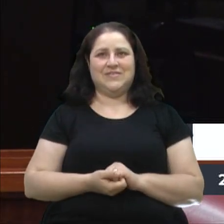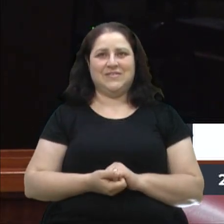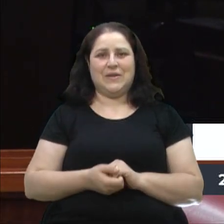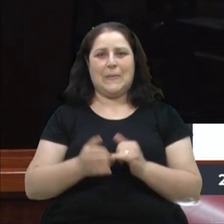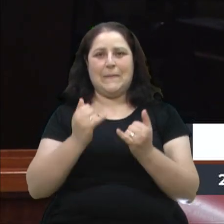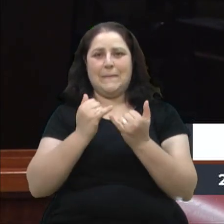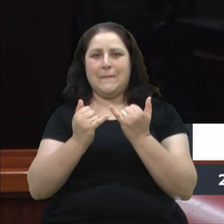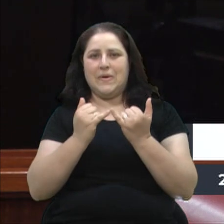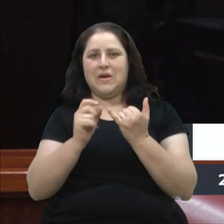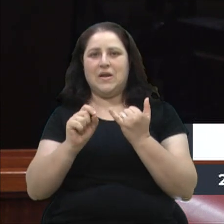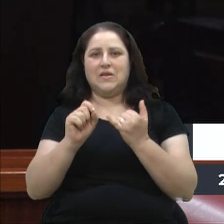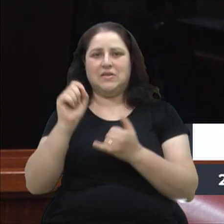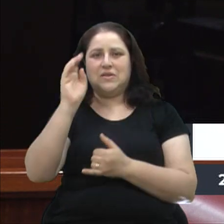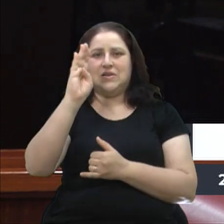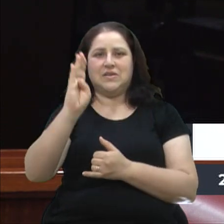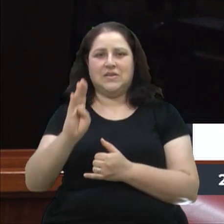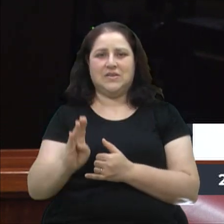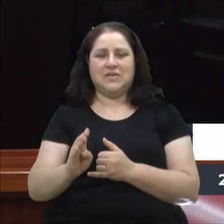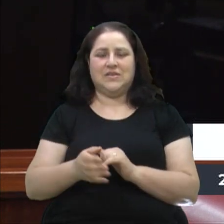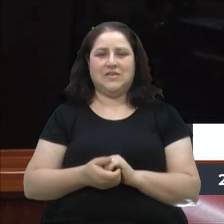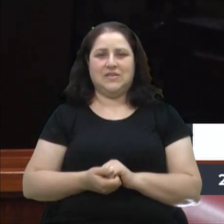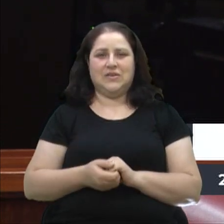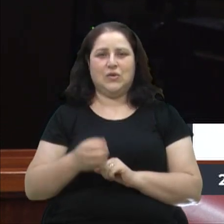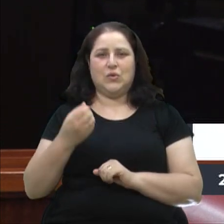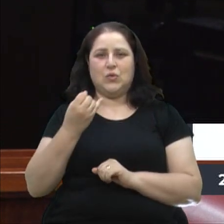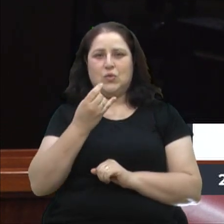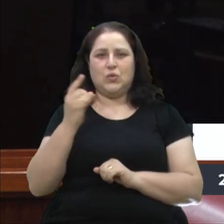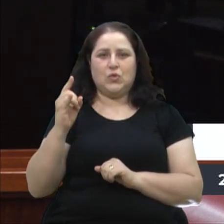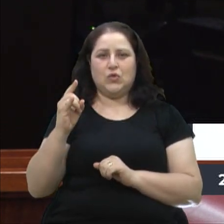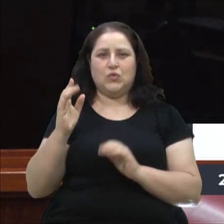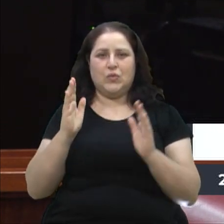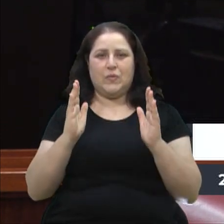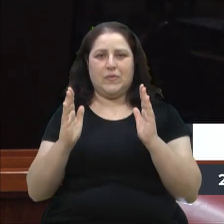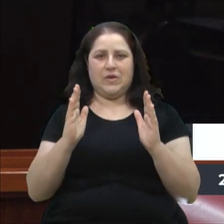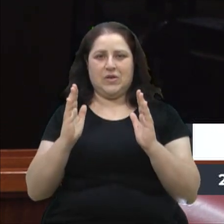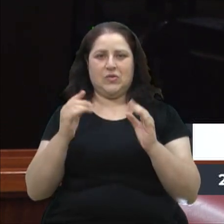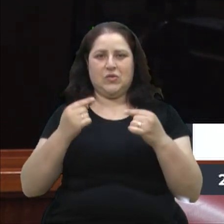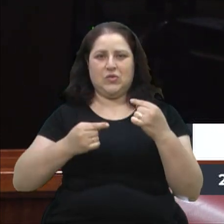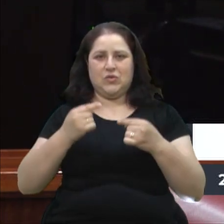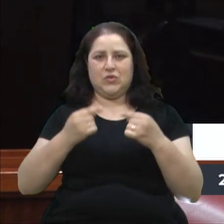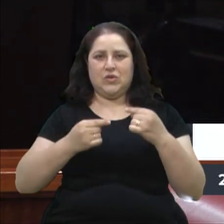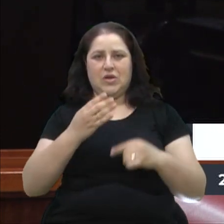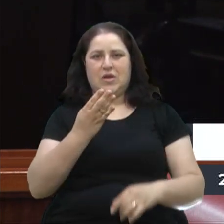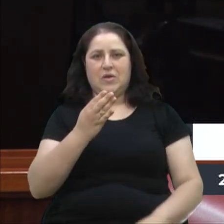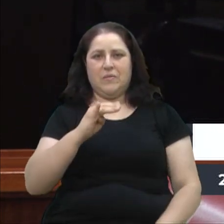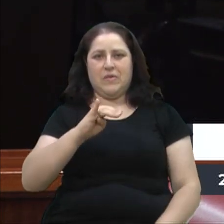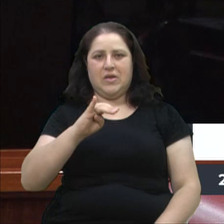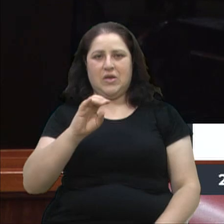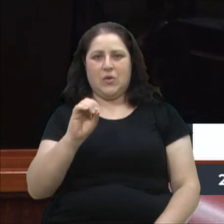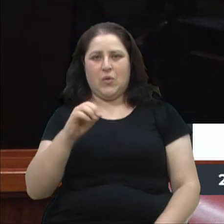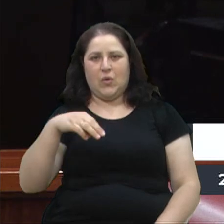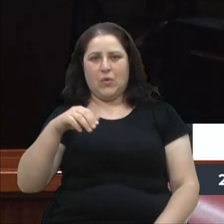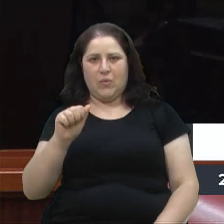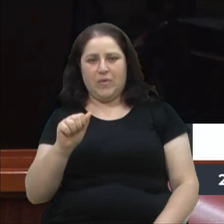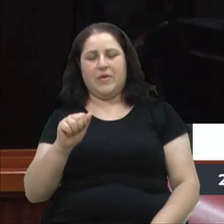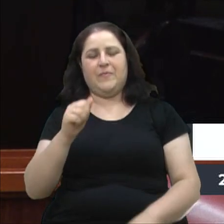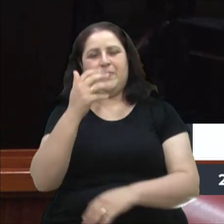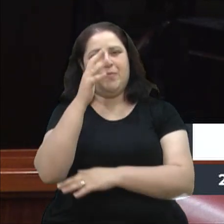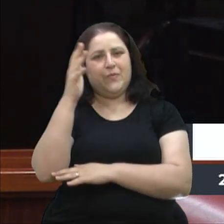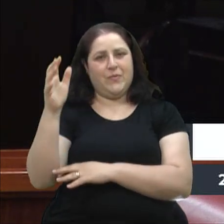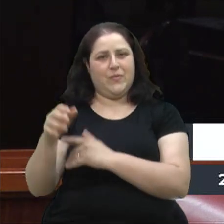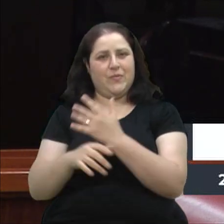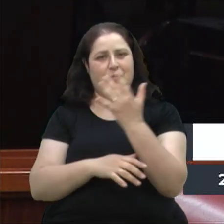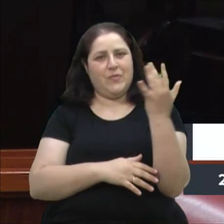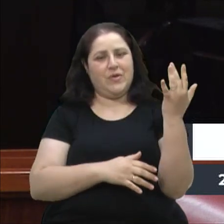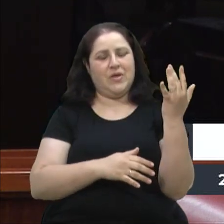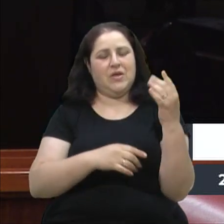Parece que no Brasil, do último período, discutir biomas, discutir meio ambiente é algo